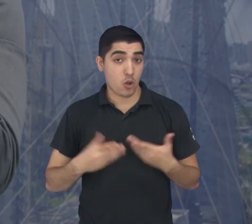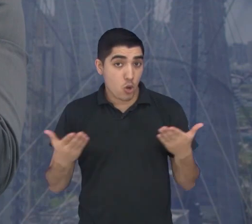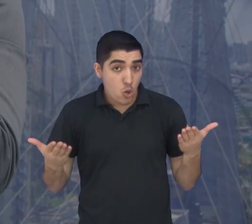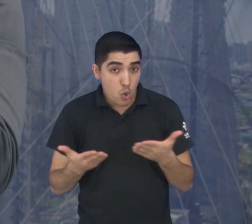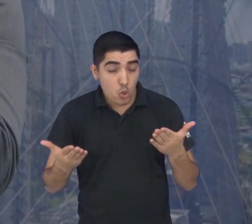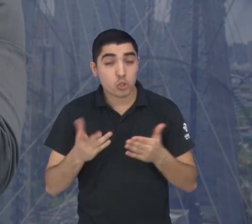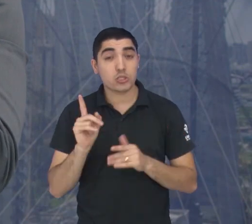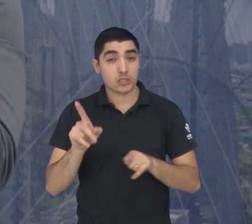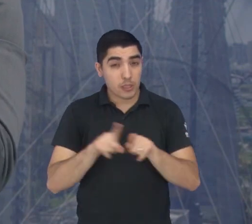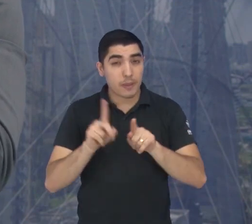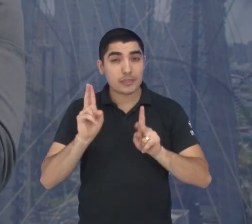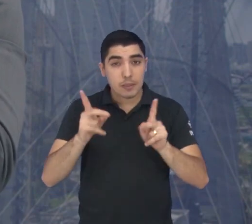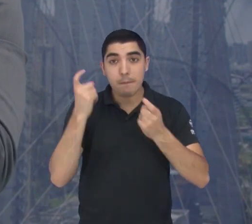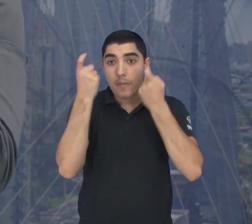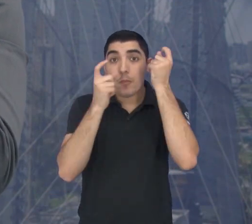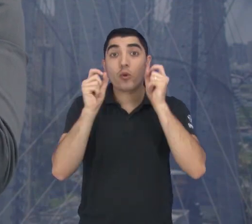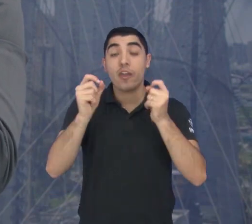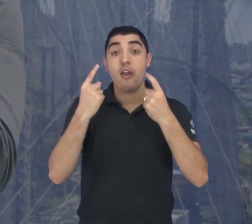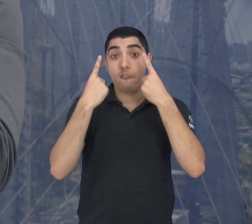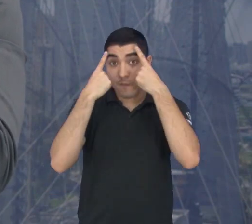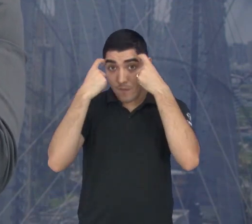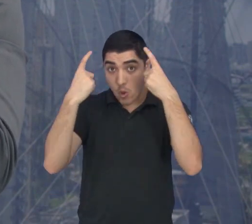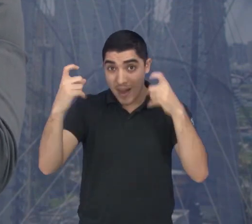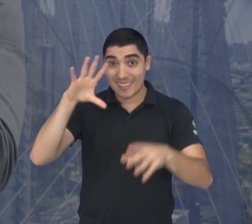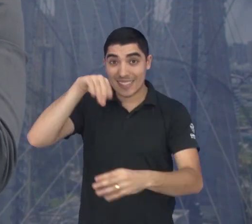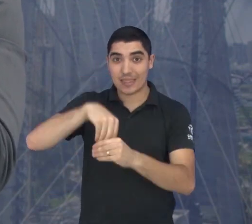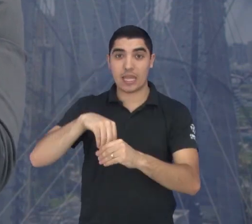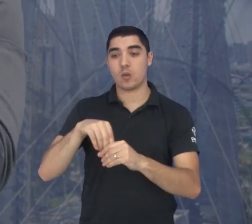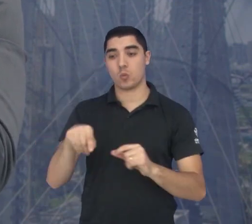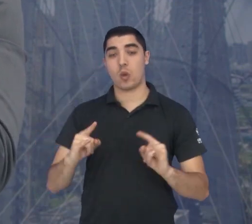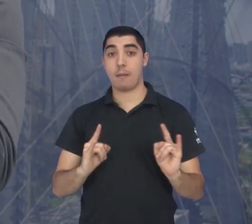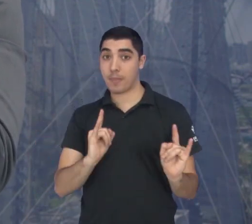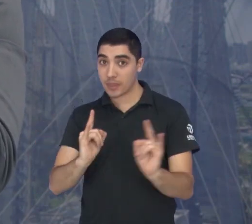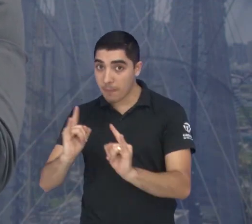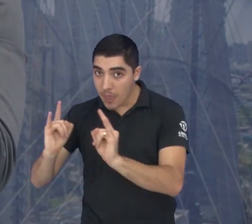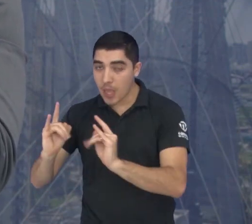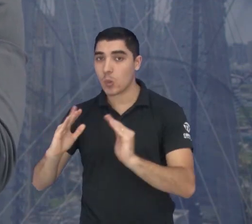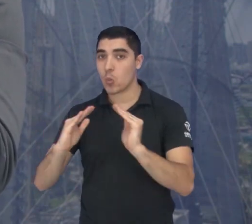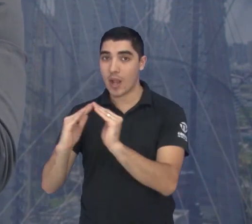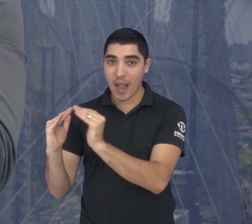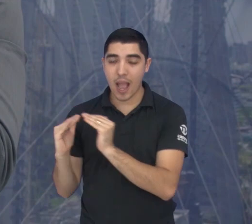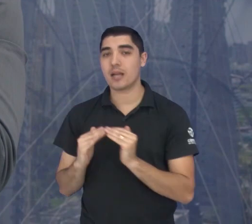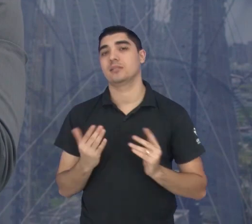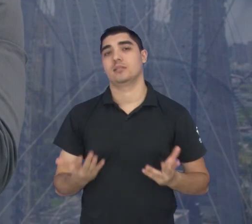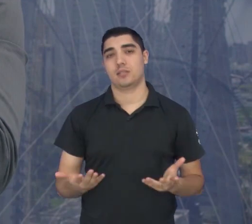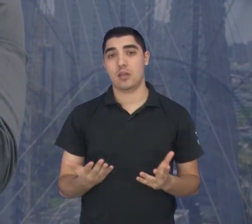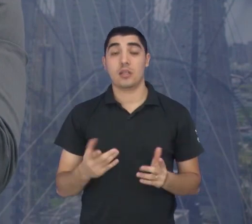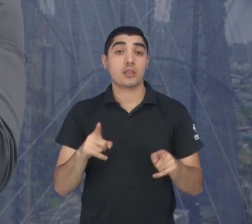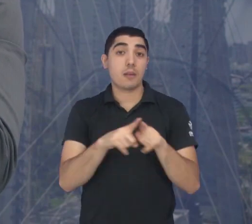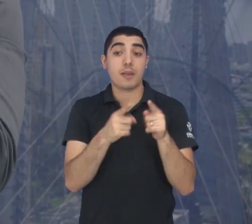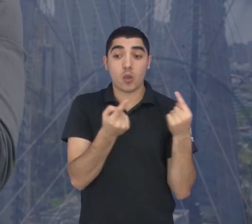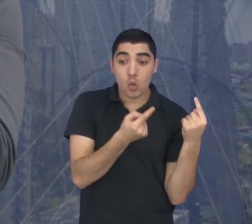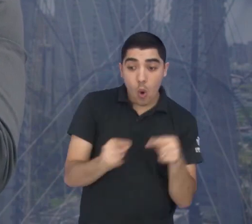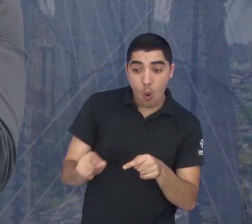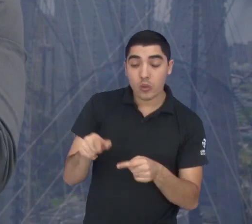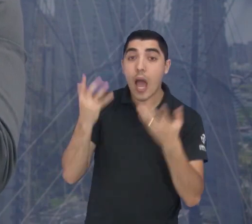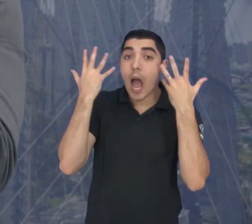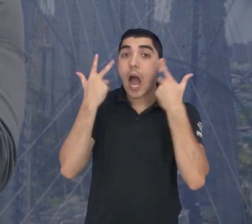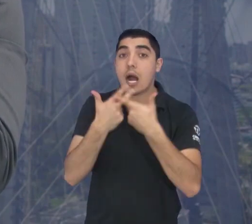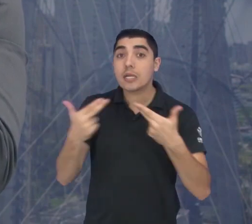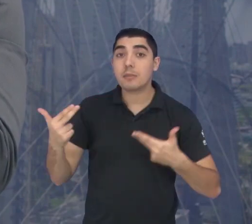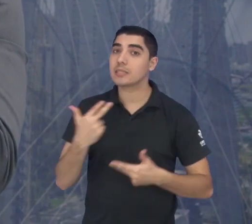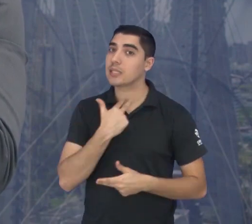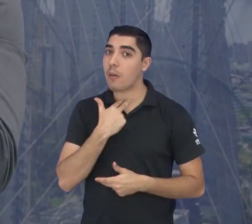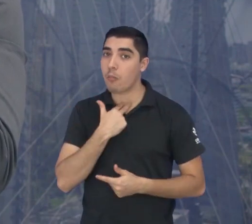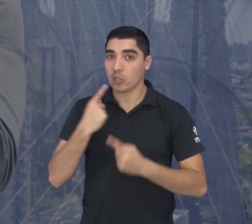violência doméstica, hoje já tem uma obrigação para o síndico estar tratando, a questão da violência contra maus tratos animais, tem a questão que a